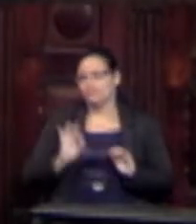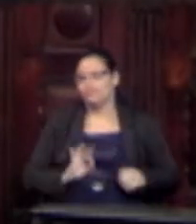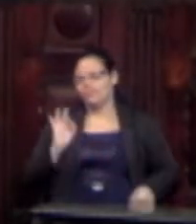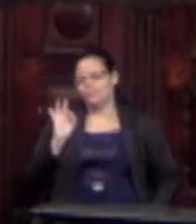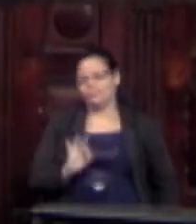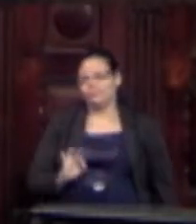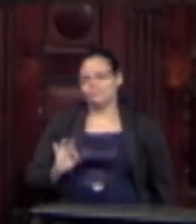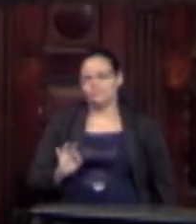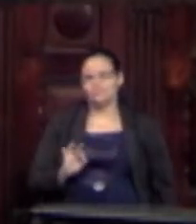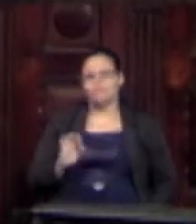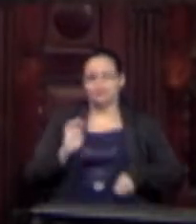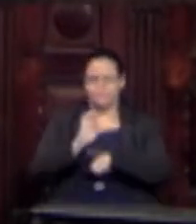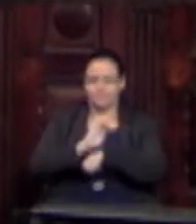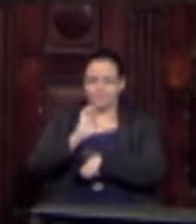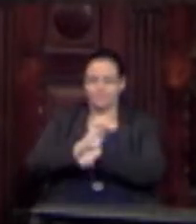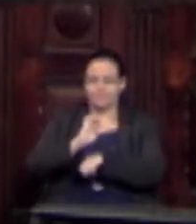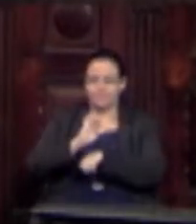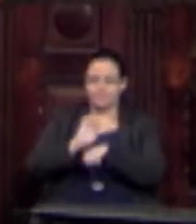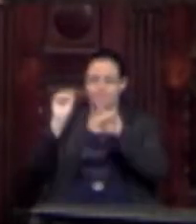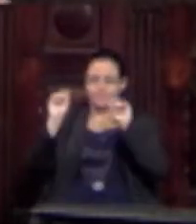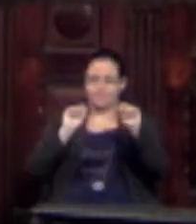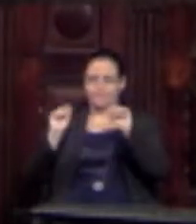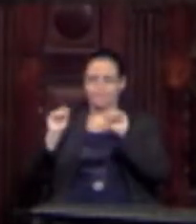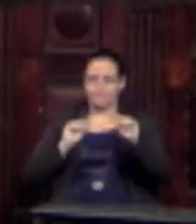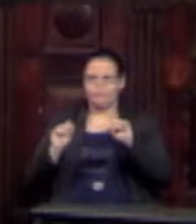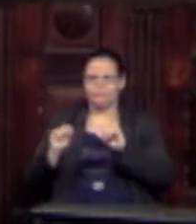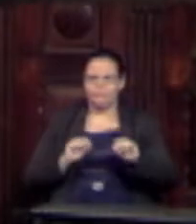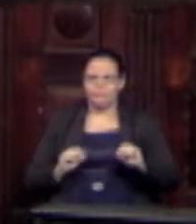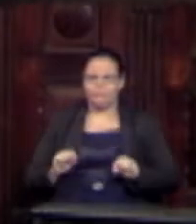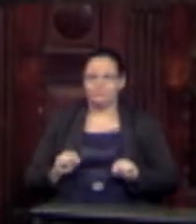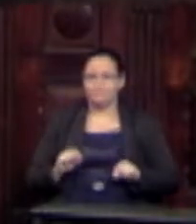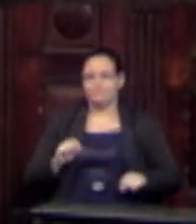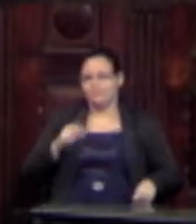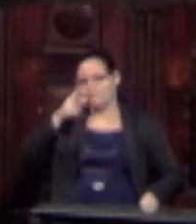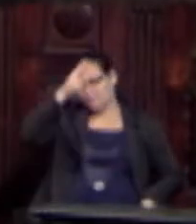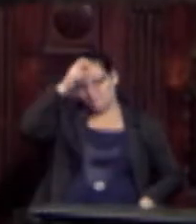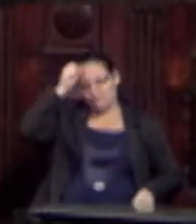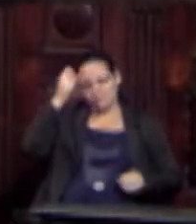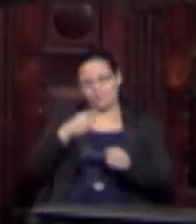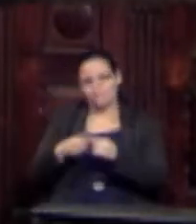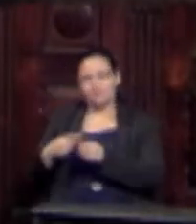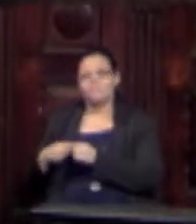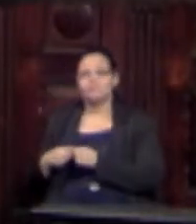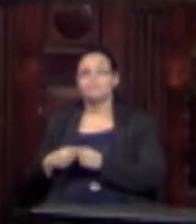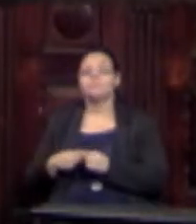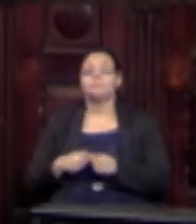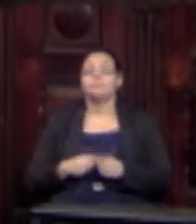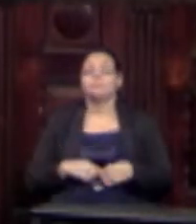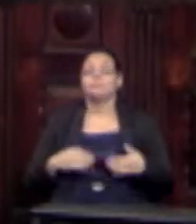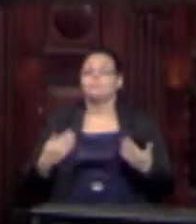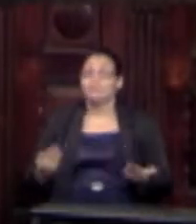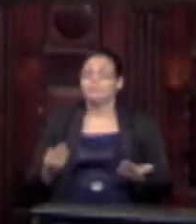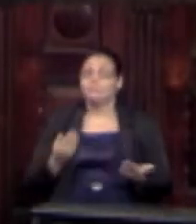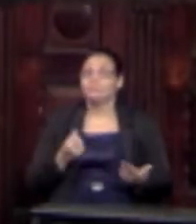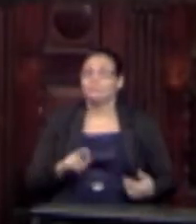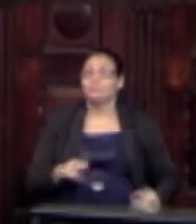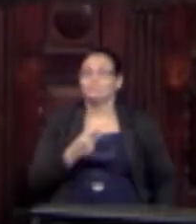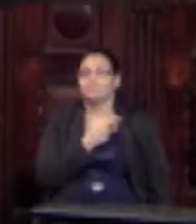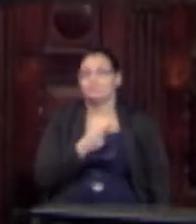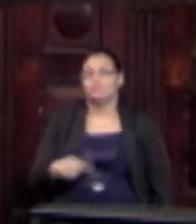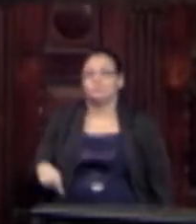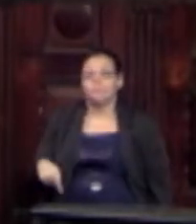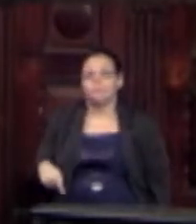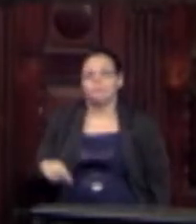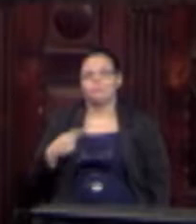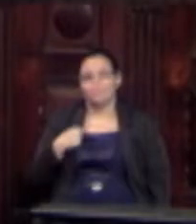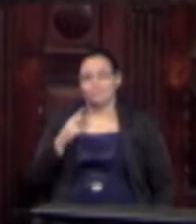parte dos estados e dos municípios. E aí, senhor presidente,